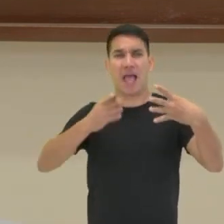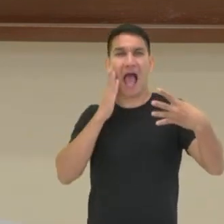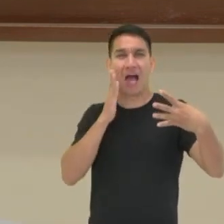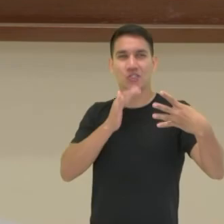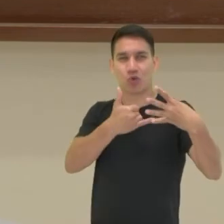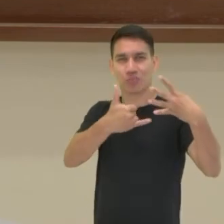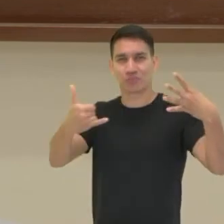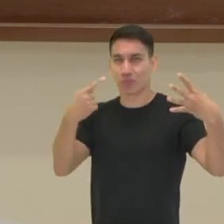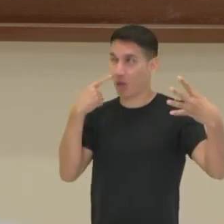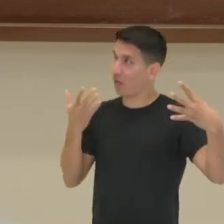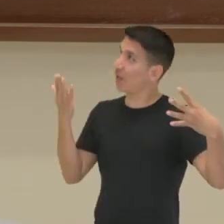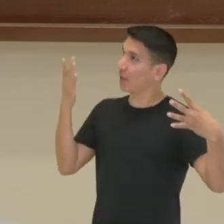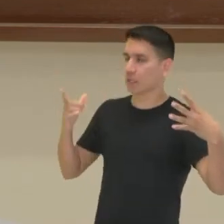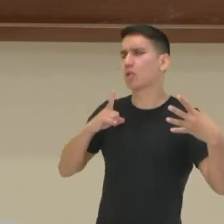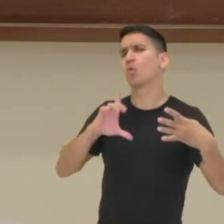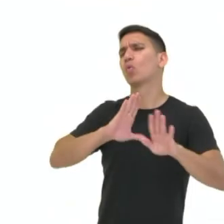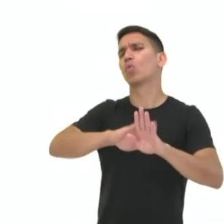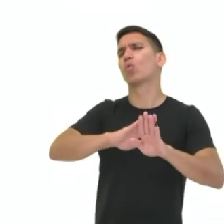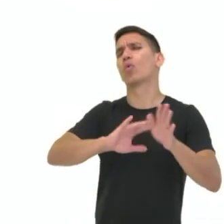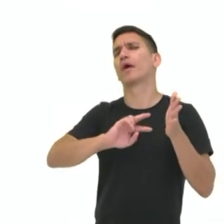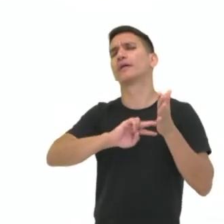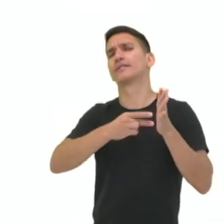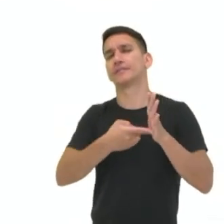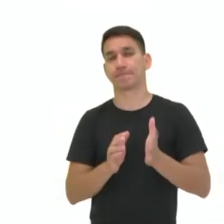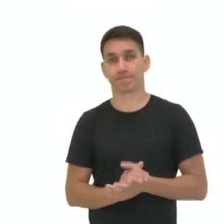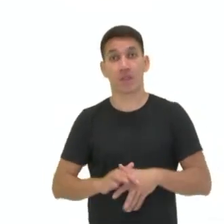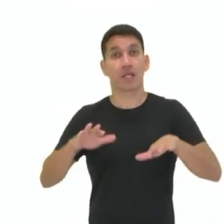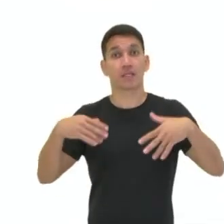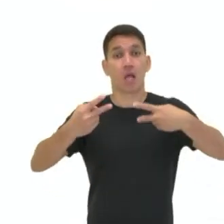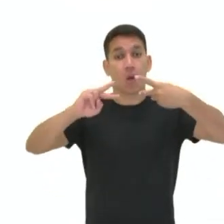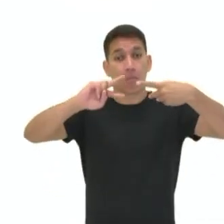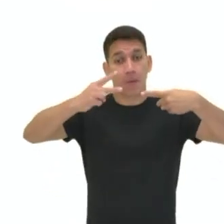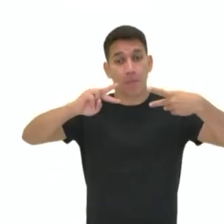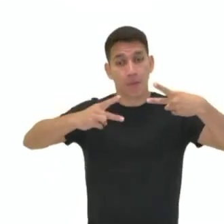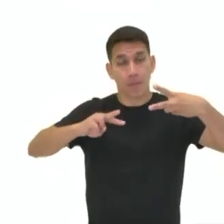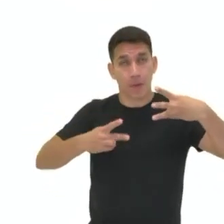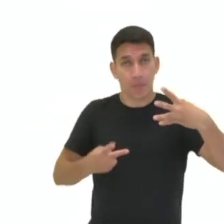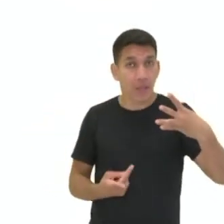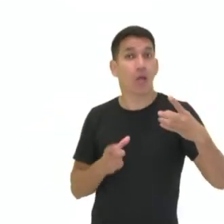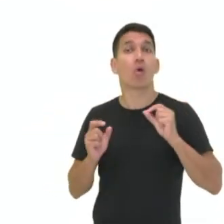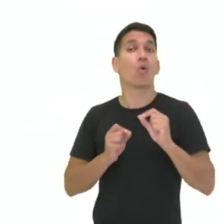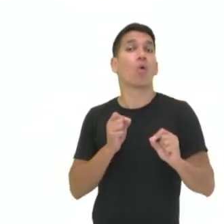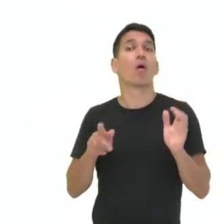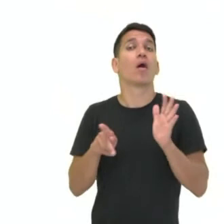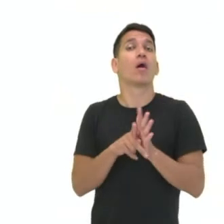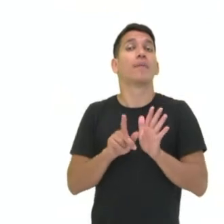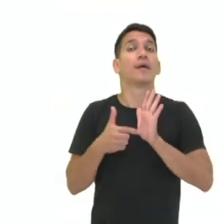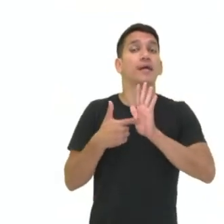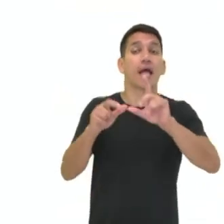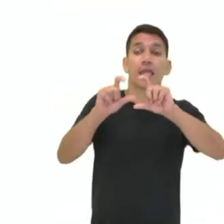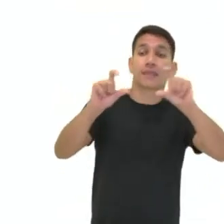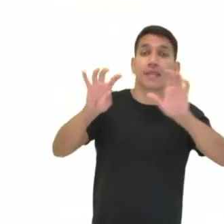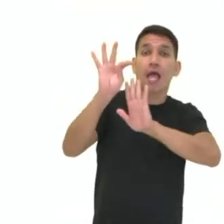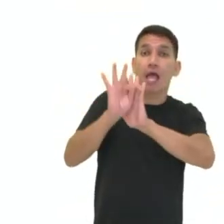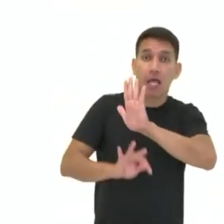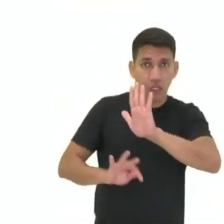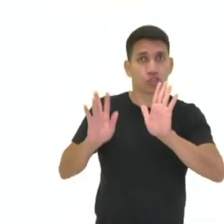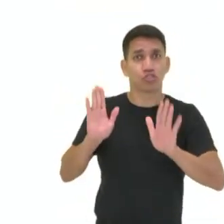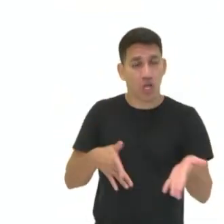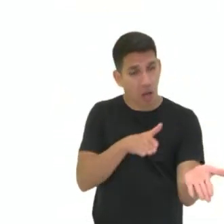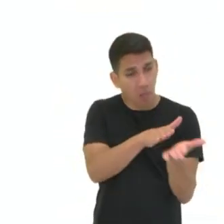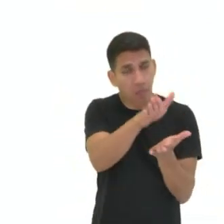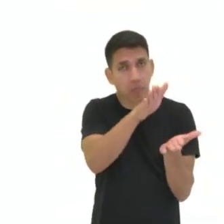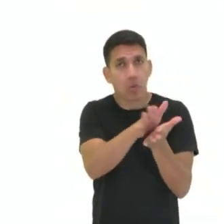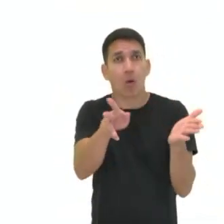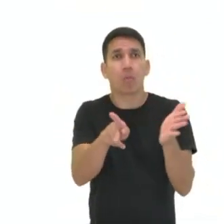pode indicar? Observe lá então, o hiperlink indica que um texto foi publicado pela